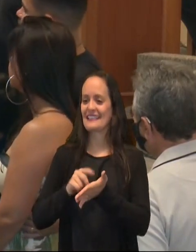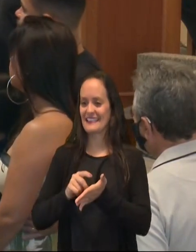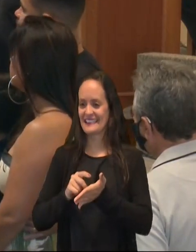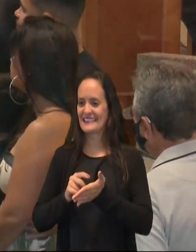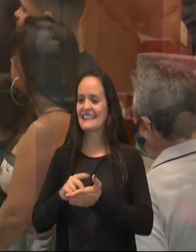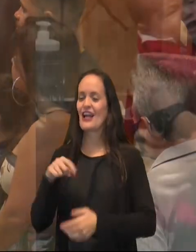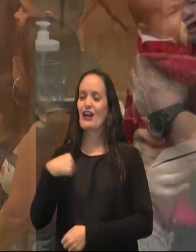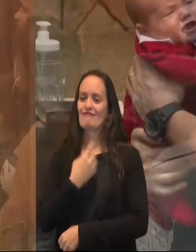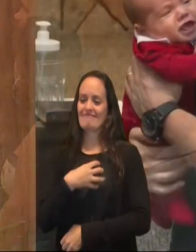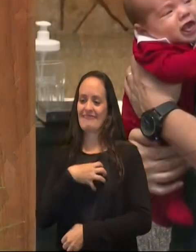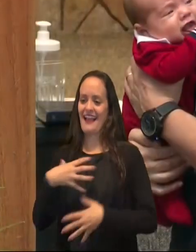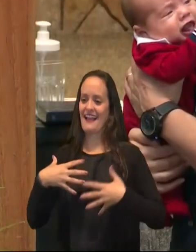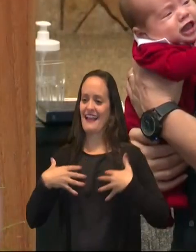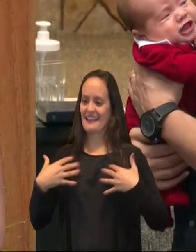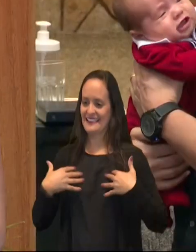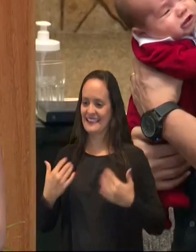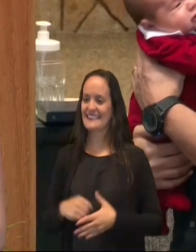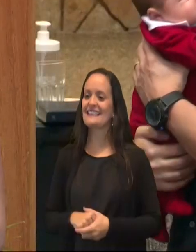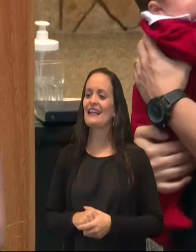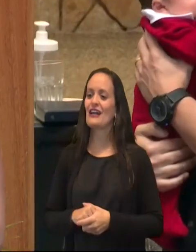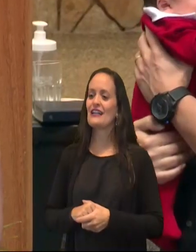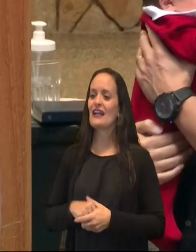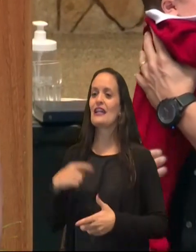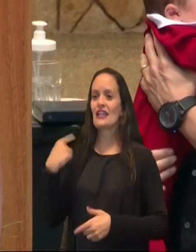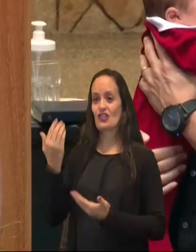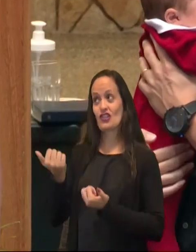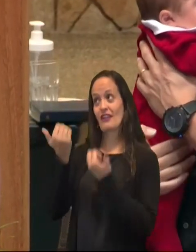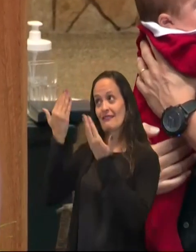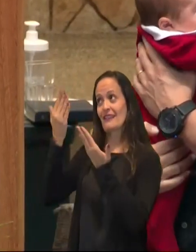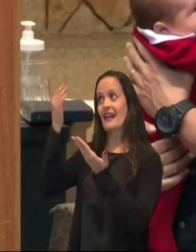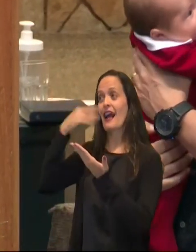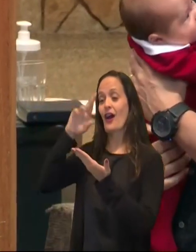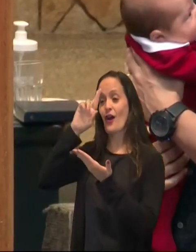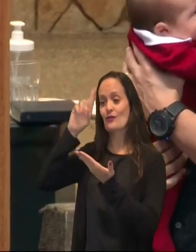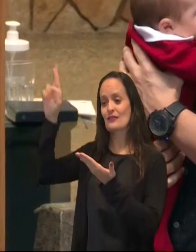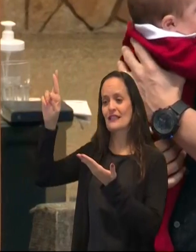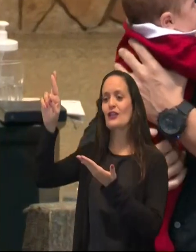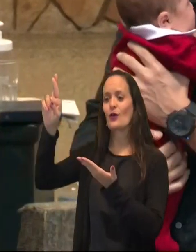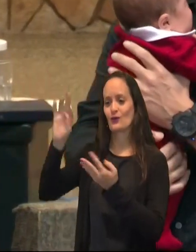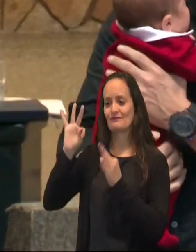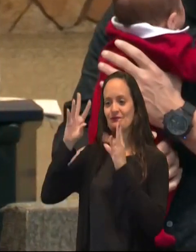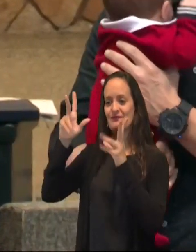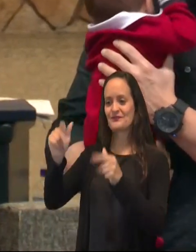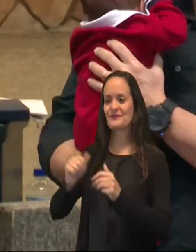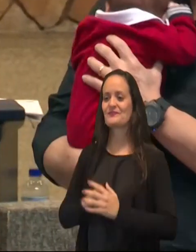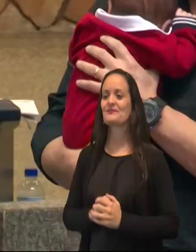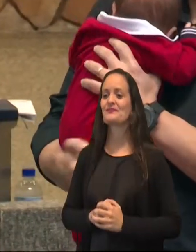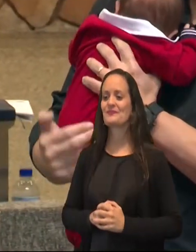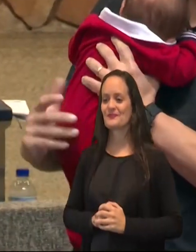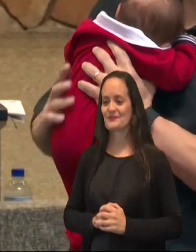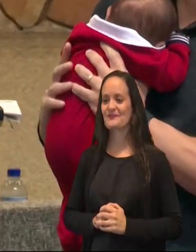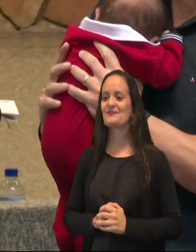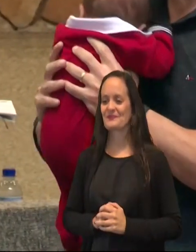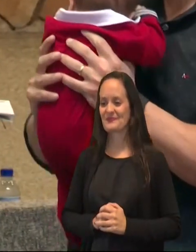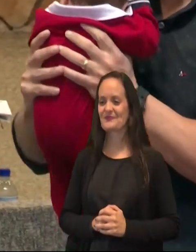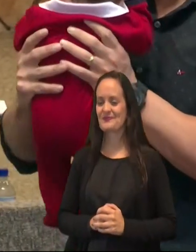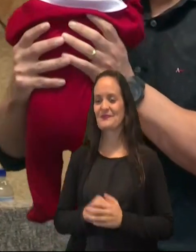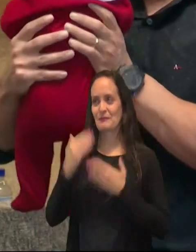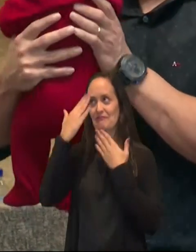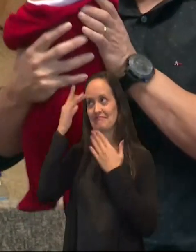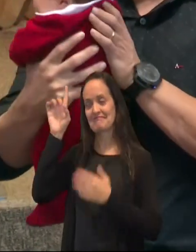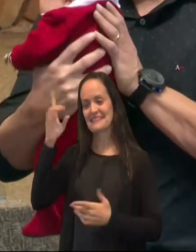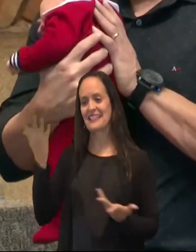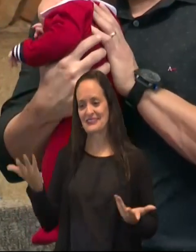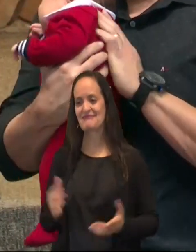meio à pandemia, de consagrá-lo ao Senhor, que foi Ele que nos deu Bento. A gente não pode deixar esse momento passar. Amém.